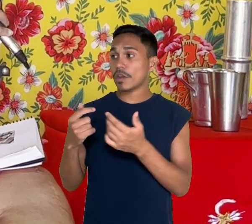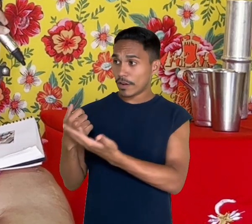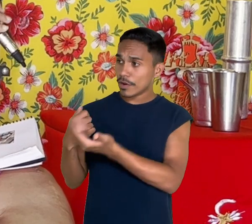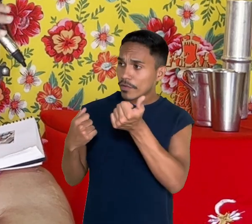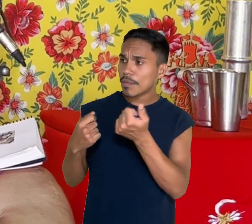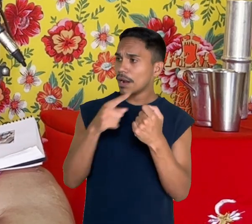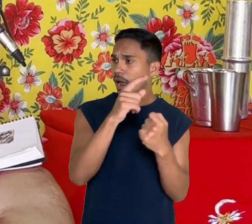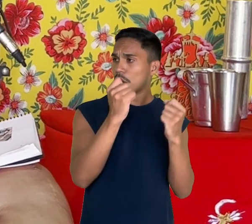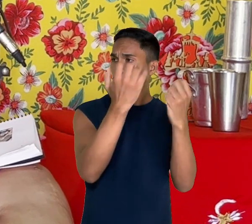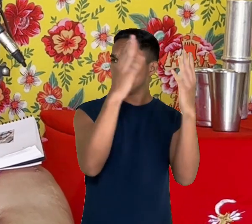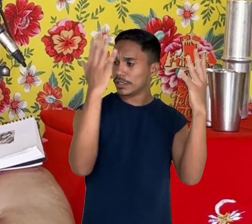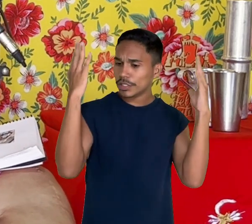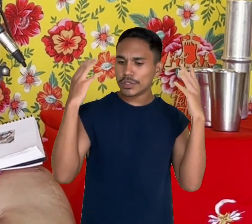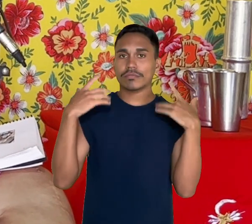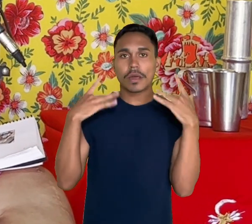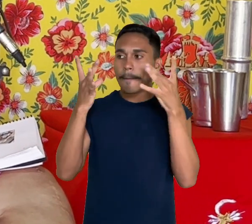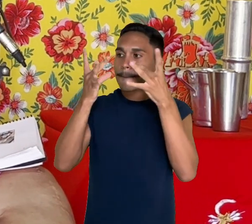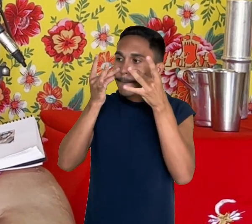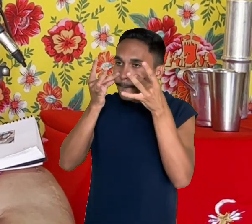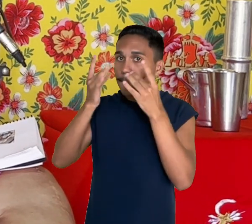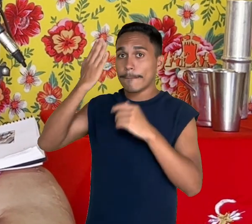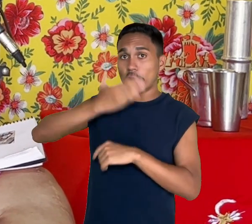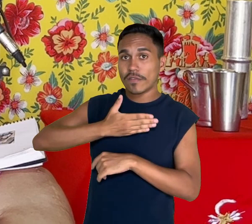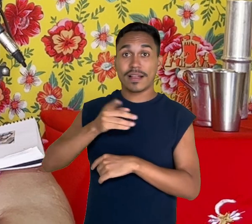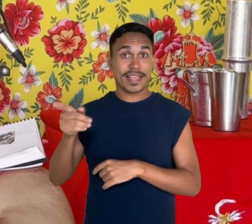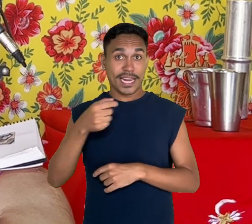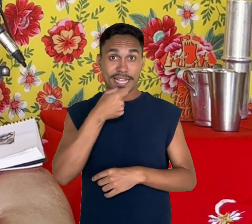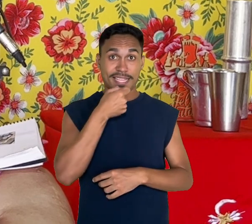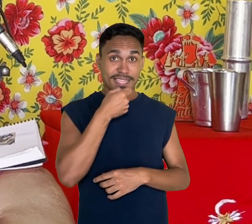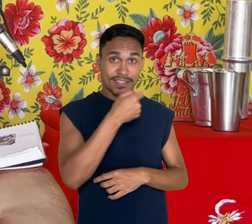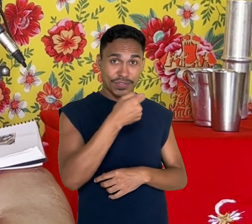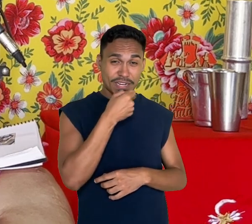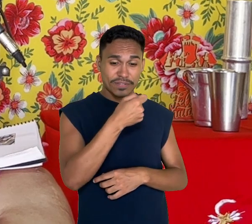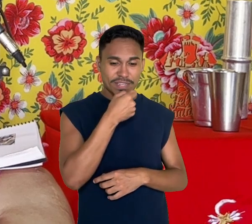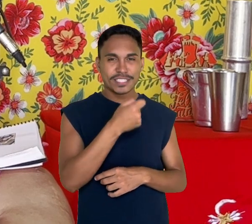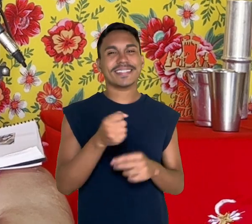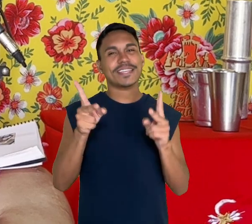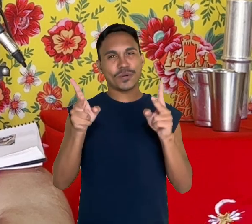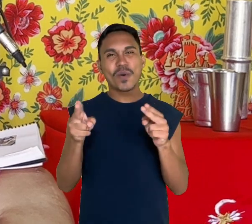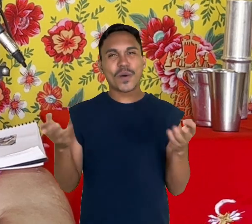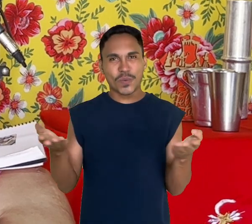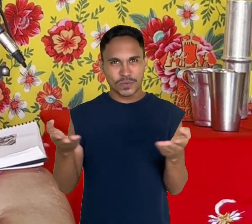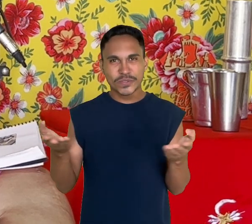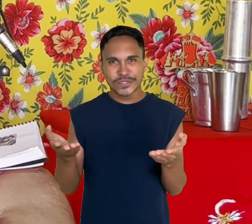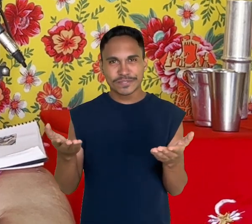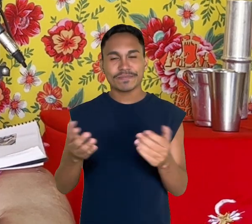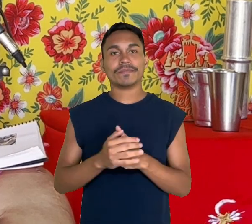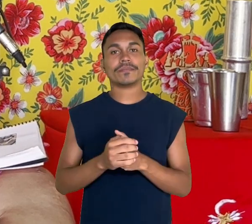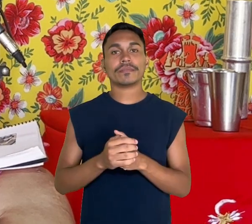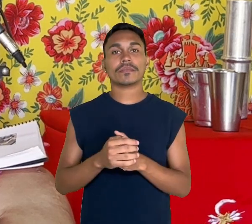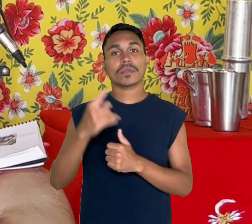para o sítio, eu vou lhe provar. Porque assim, ele fazia uma entrevista comigo do jeito que você está fazendo